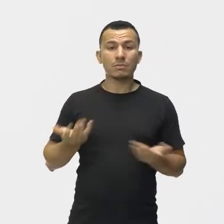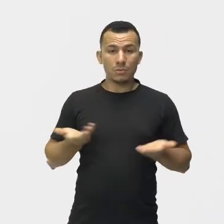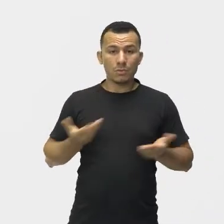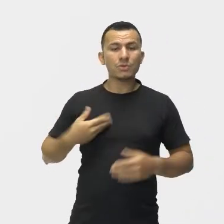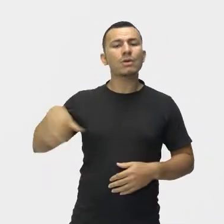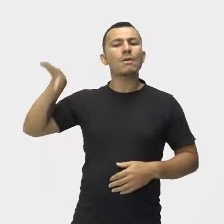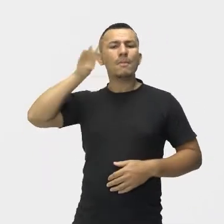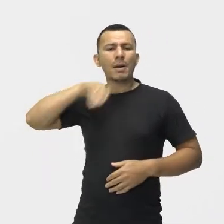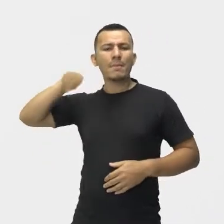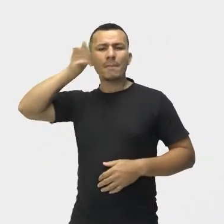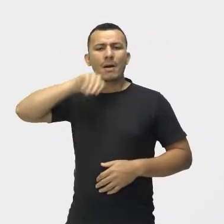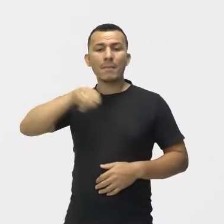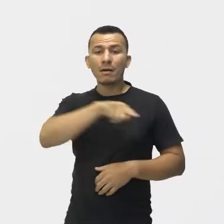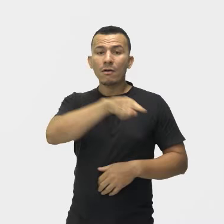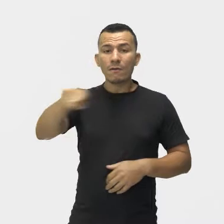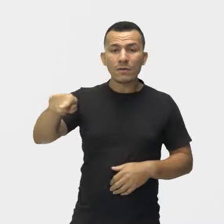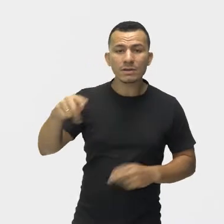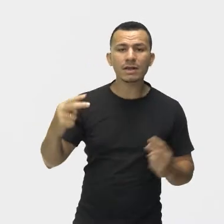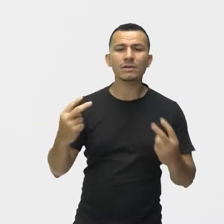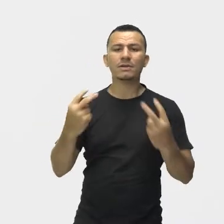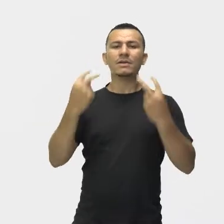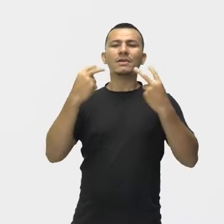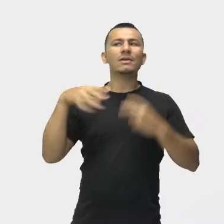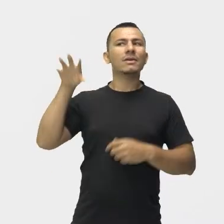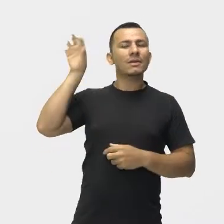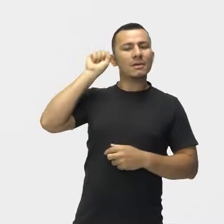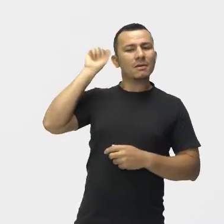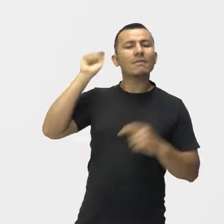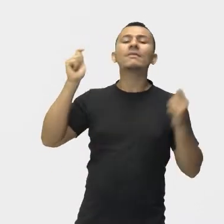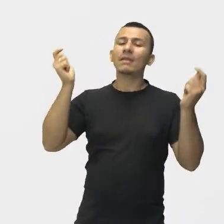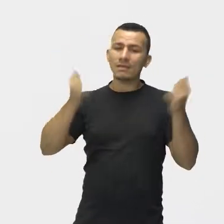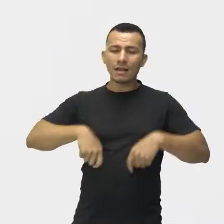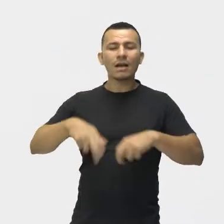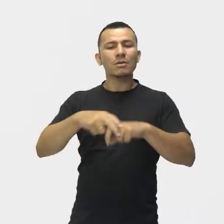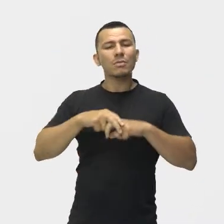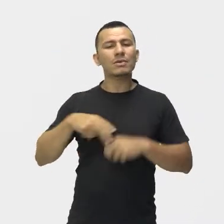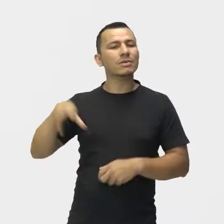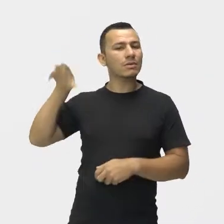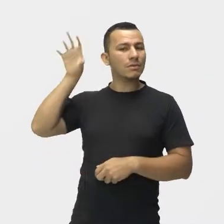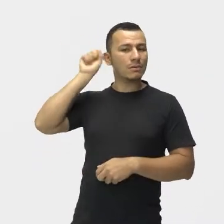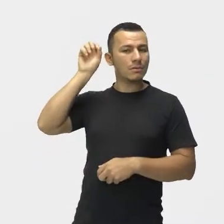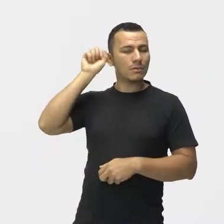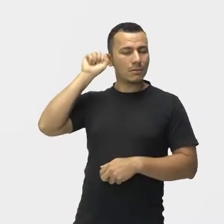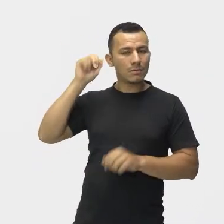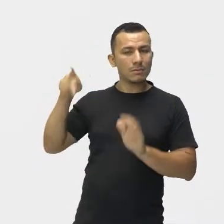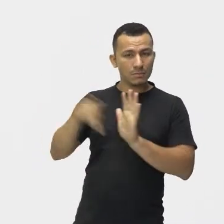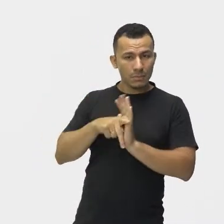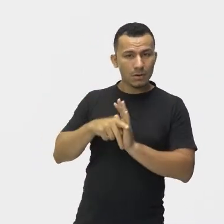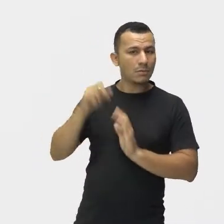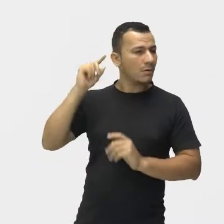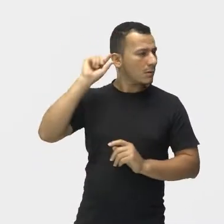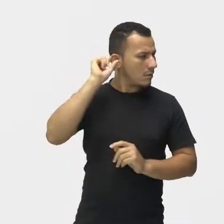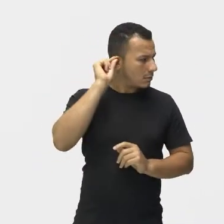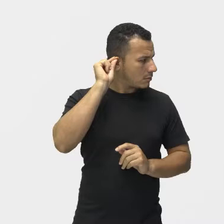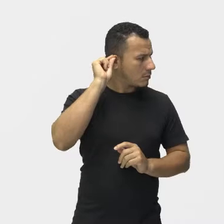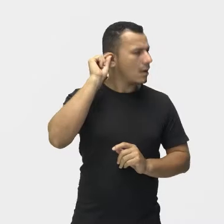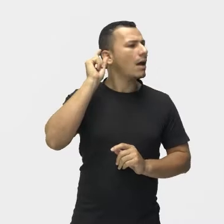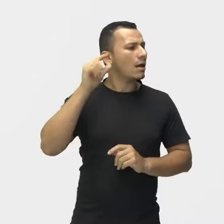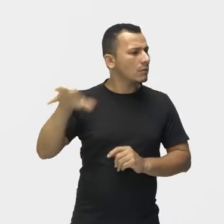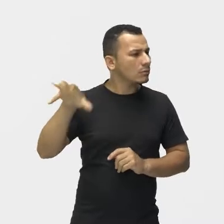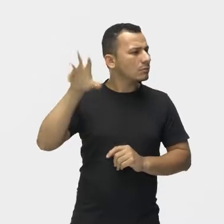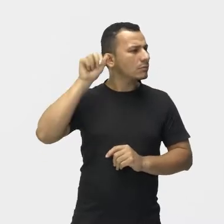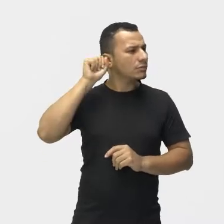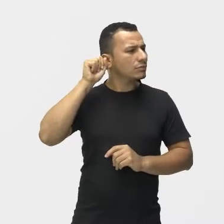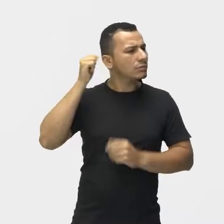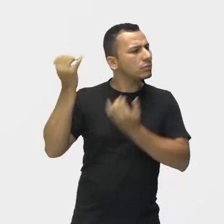vocês estão me ouvindo daí por causa da audição, né? Vocês estão usando ali o aparelho auditivo de vocês, a orelha, para entender, para ouvir